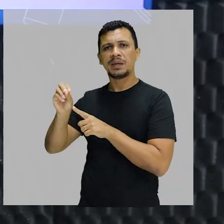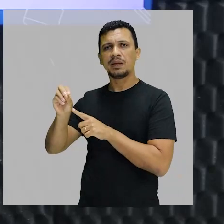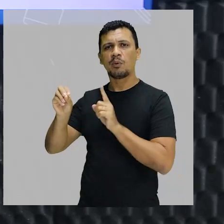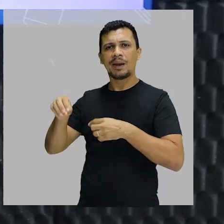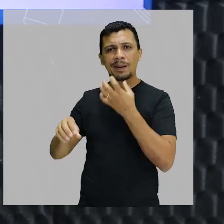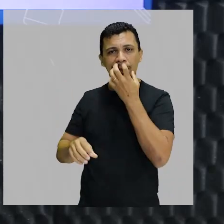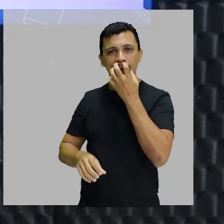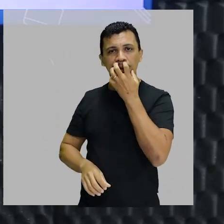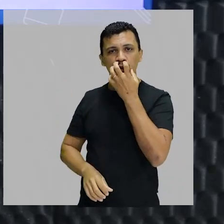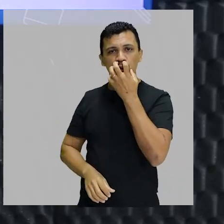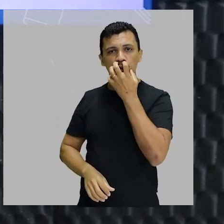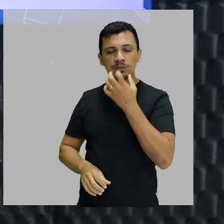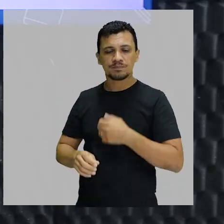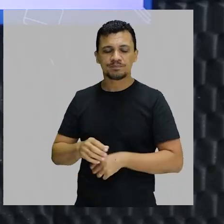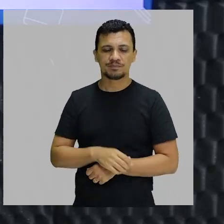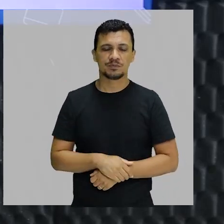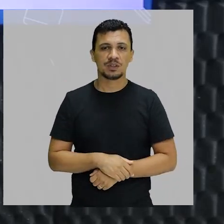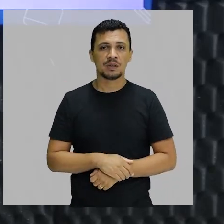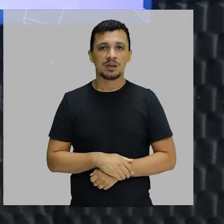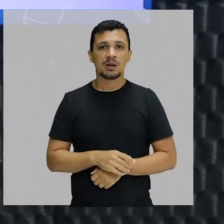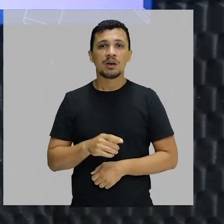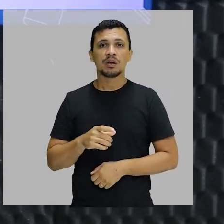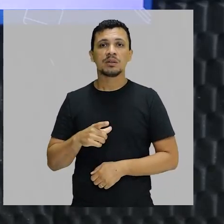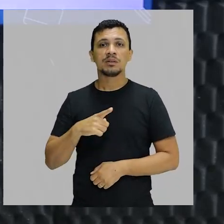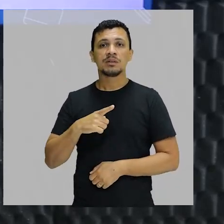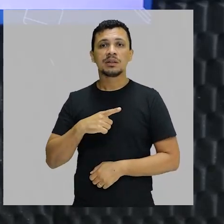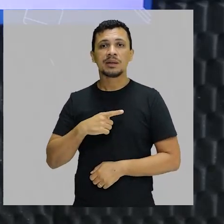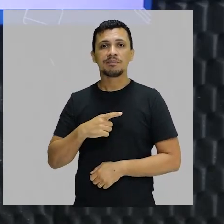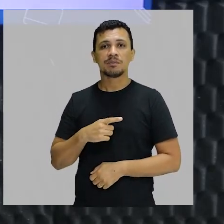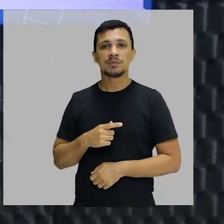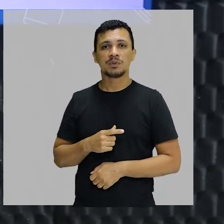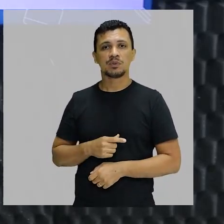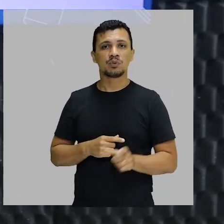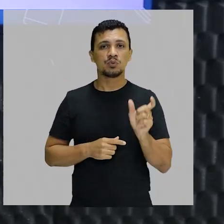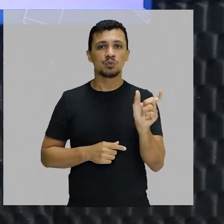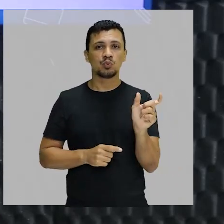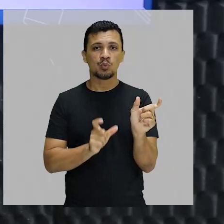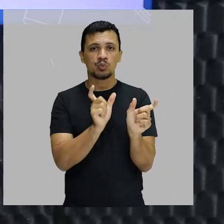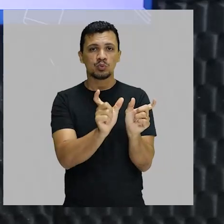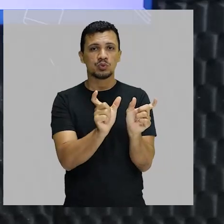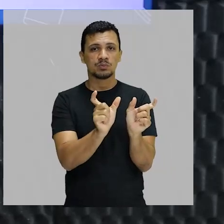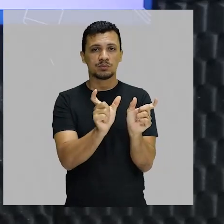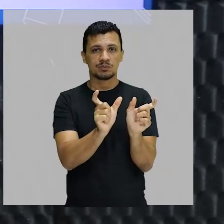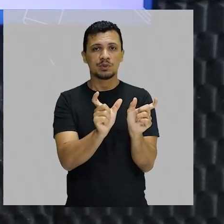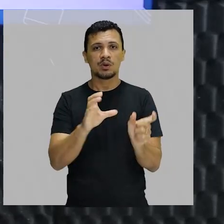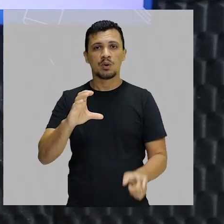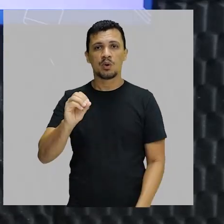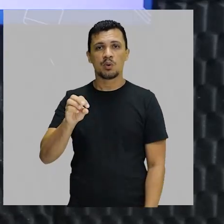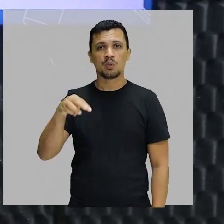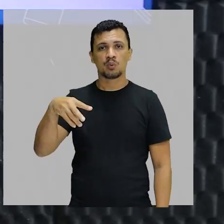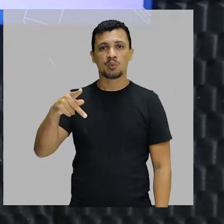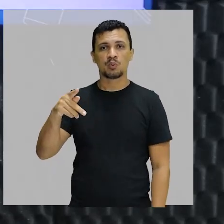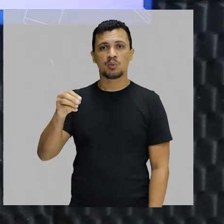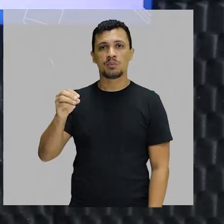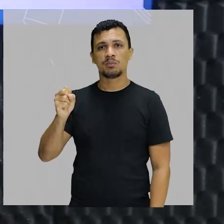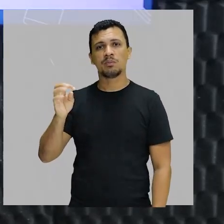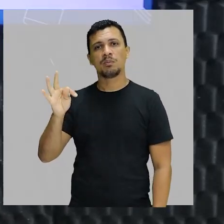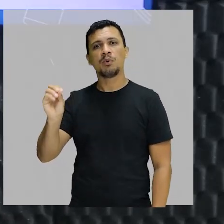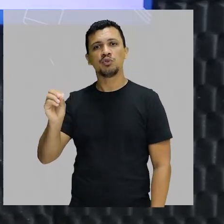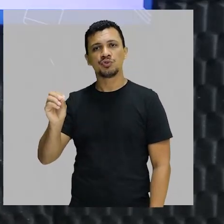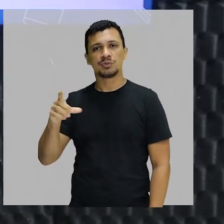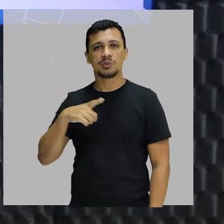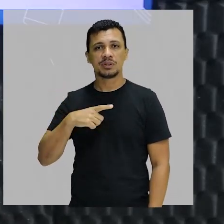substantivo composto. Tenho dois termos ou mais. Então, o substantivo composto é aquele que